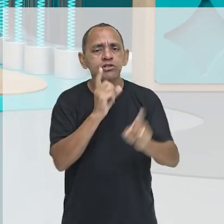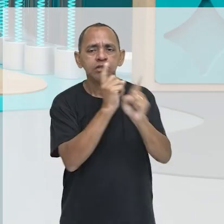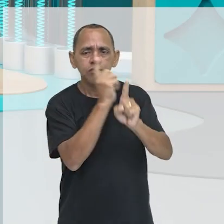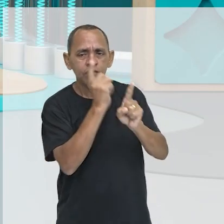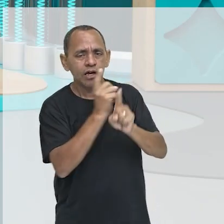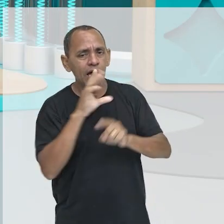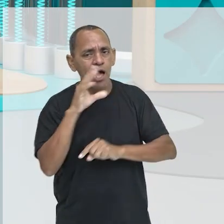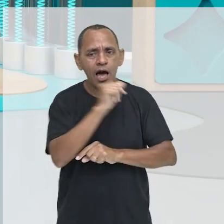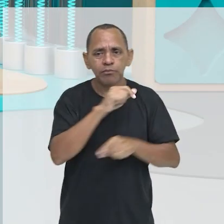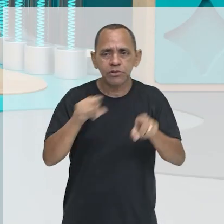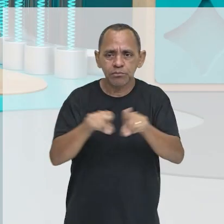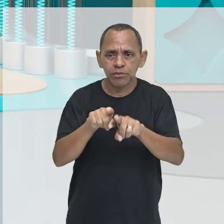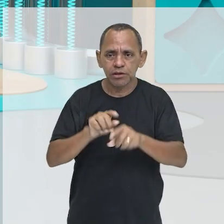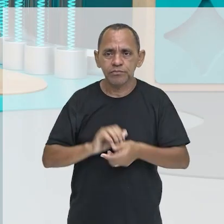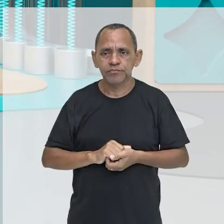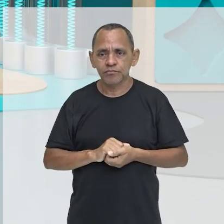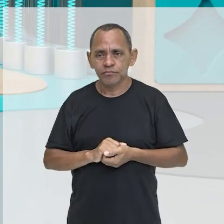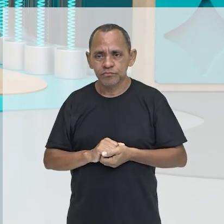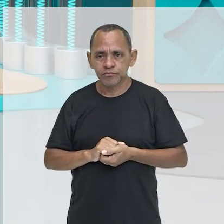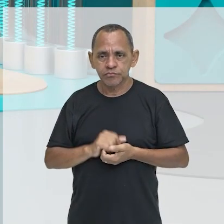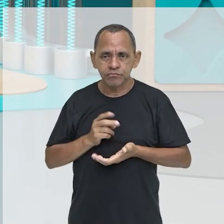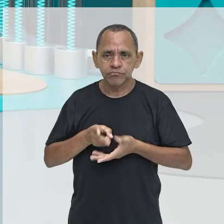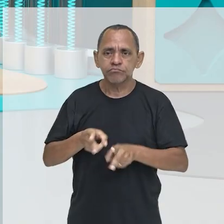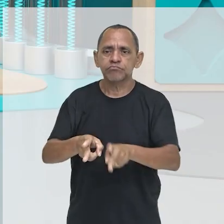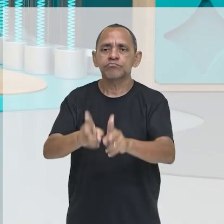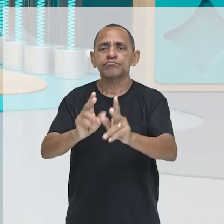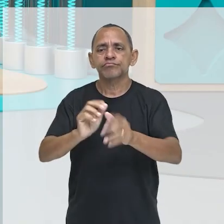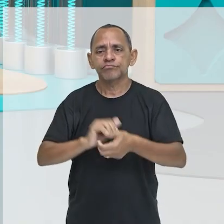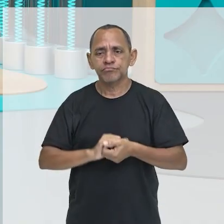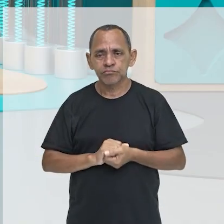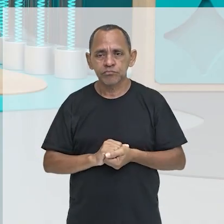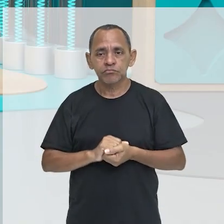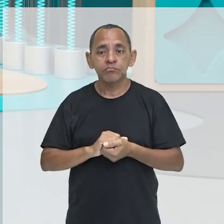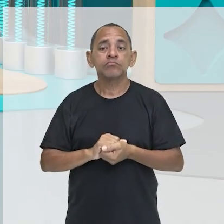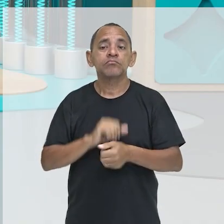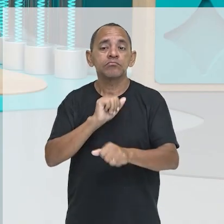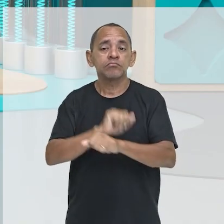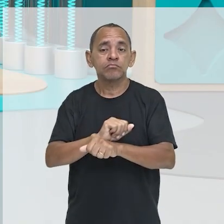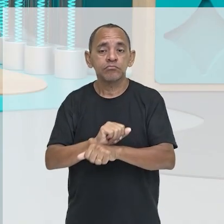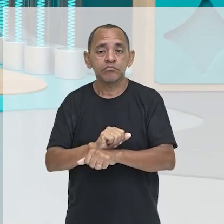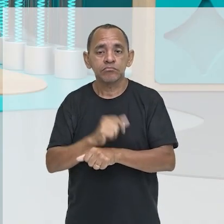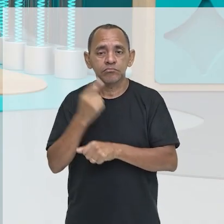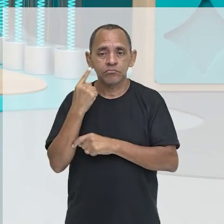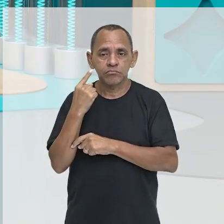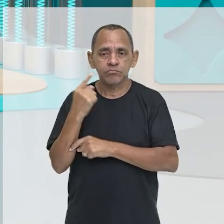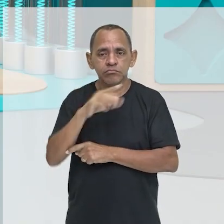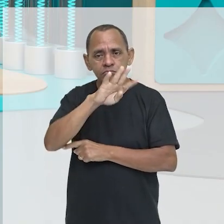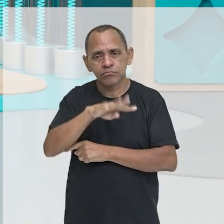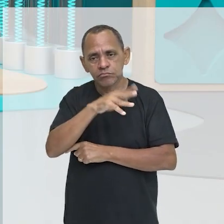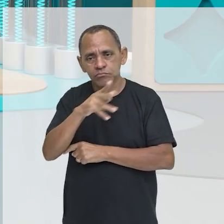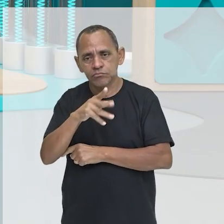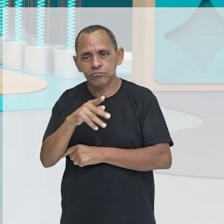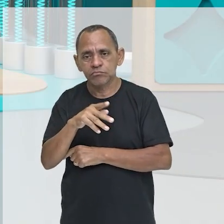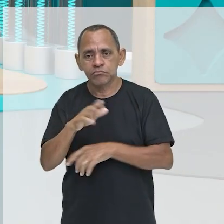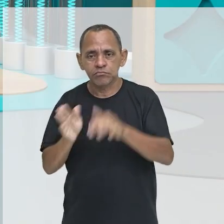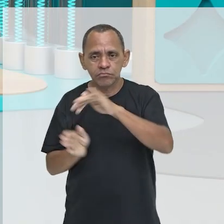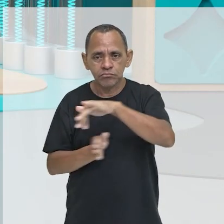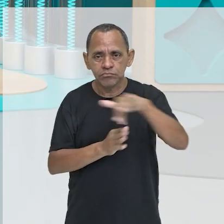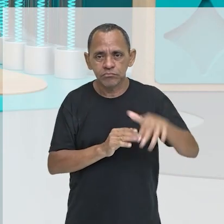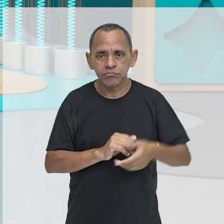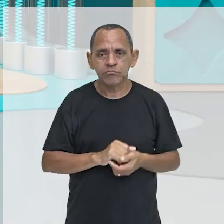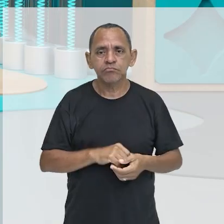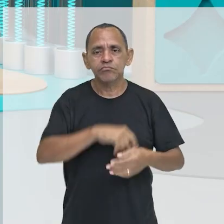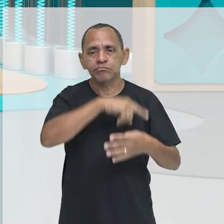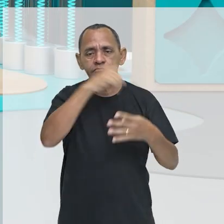rápida. Vamos continuar vendo agora sobre as marcas tipográficas, né? Paramos aqui em tabela, vamos ver. Marcas de